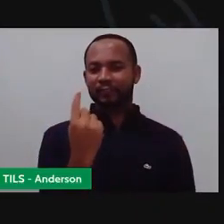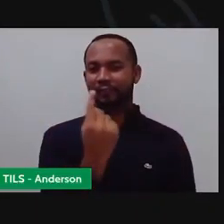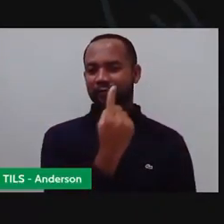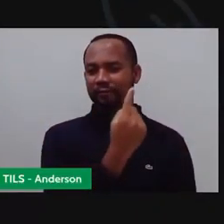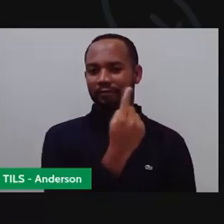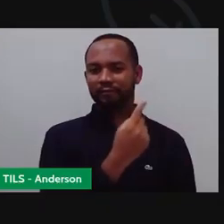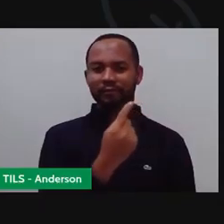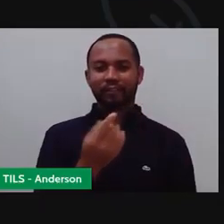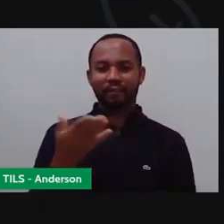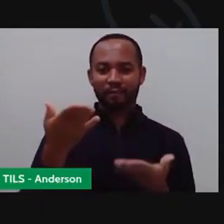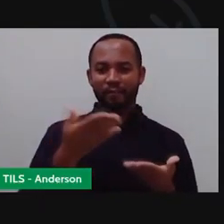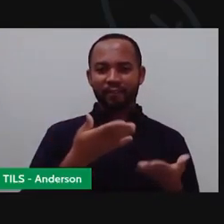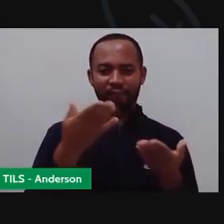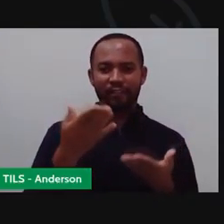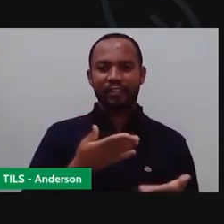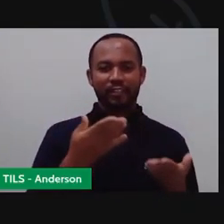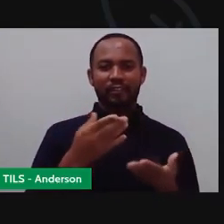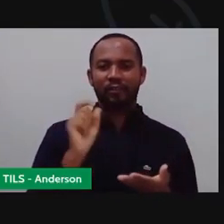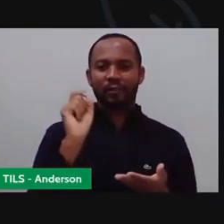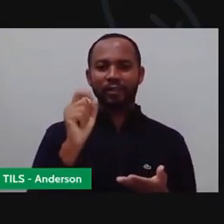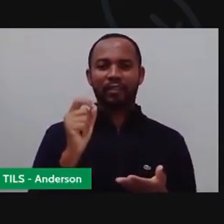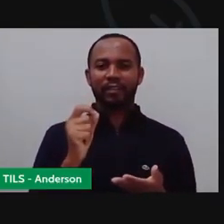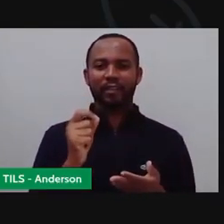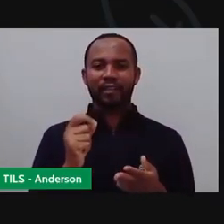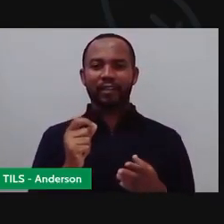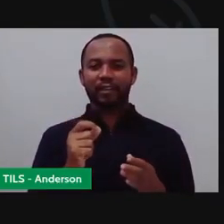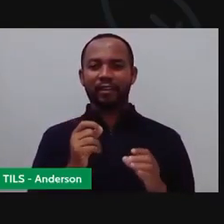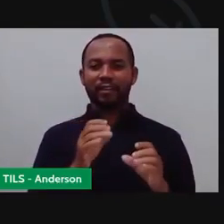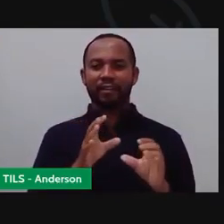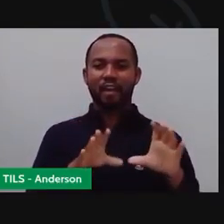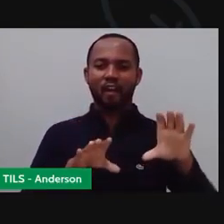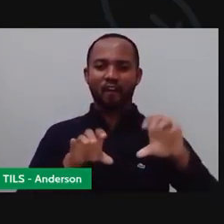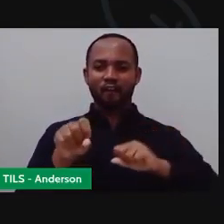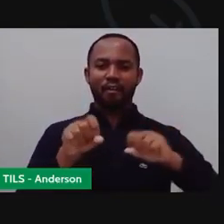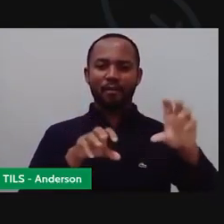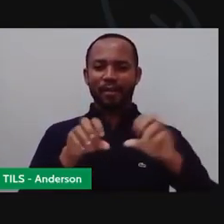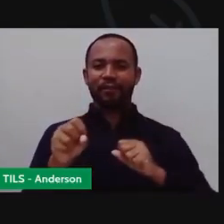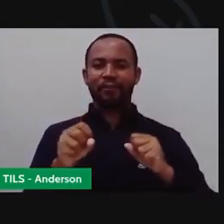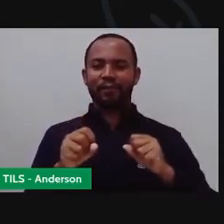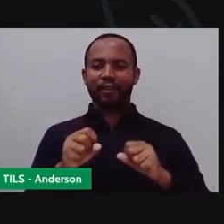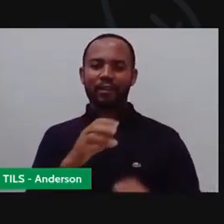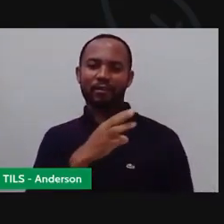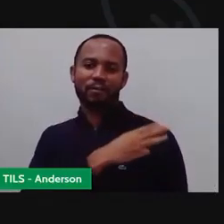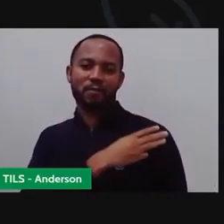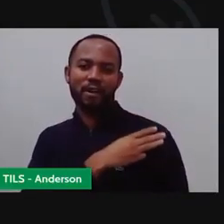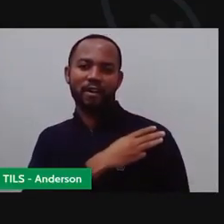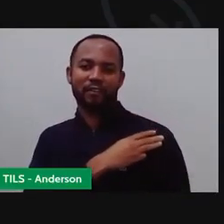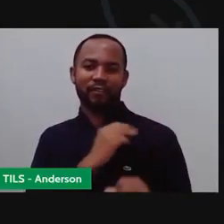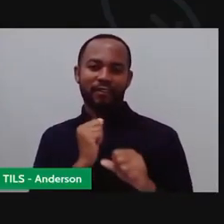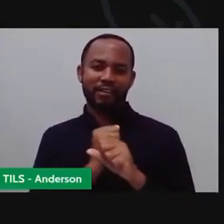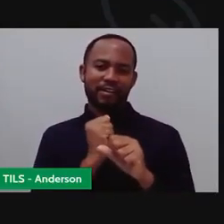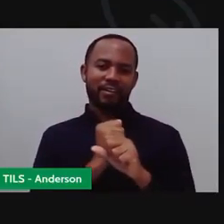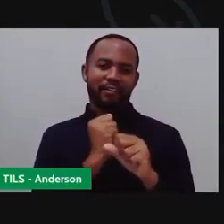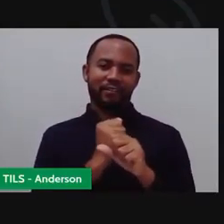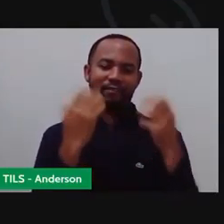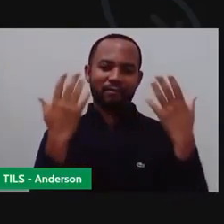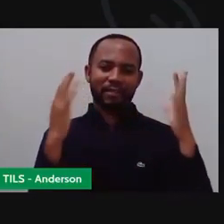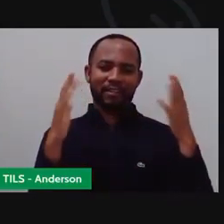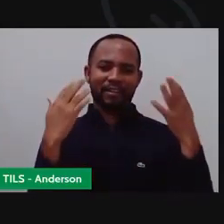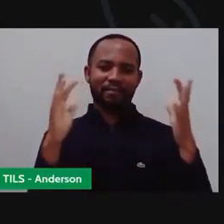Ei, sejam bem-vindos aí, indo aí para o quarto ano para a Vânia aqui, a gente, ó. Parabéns para vocês. Pois